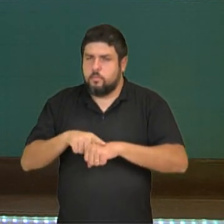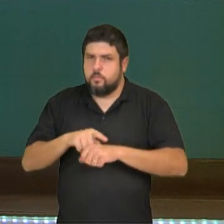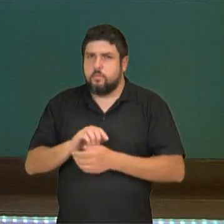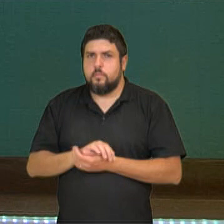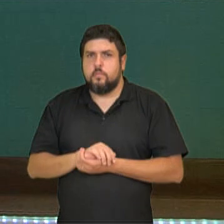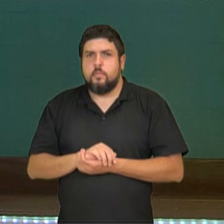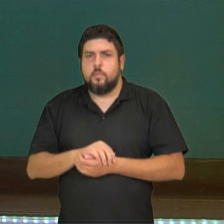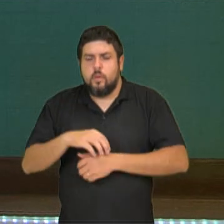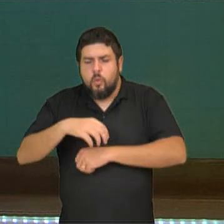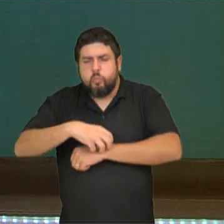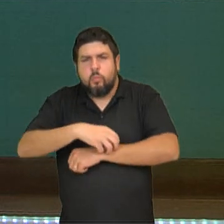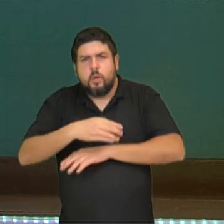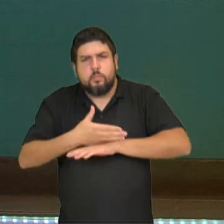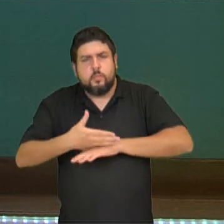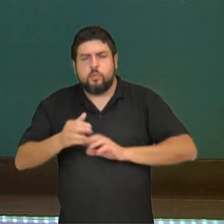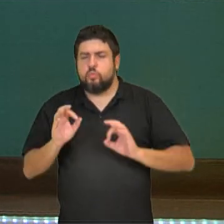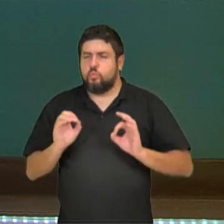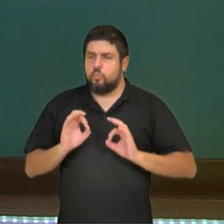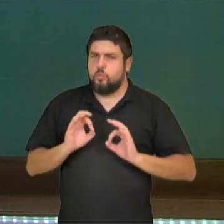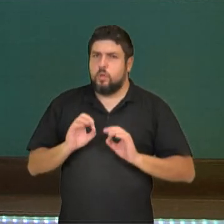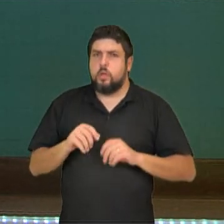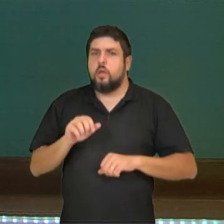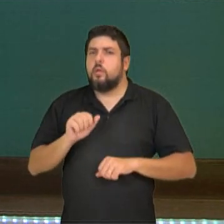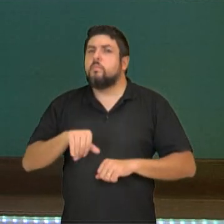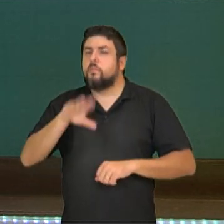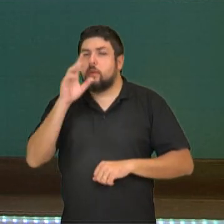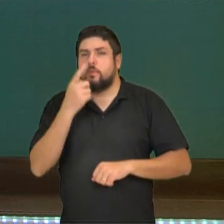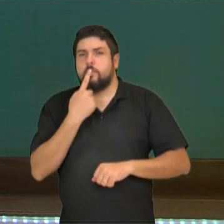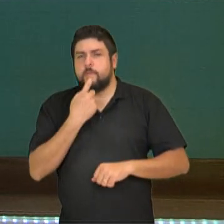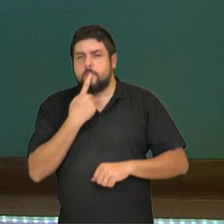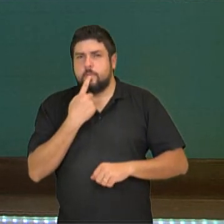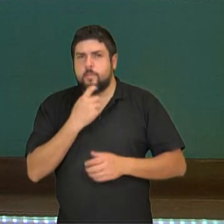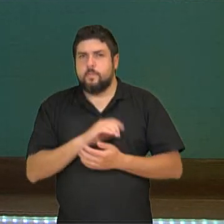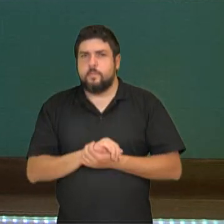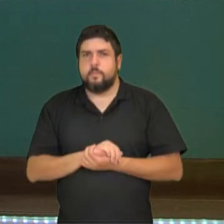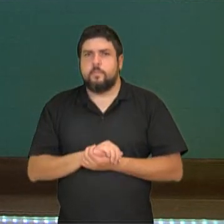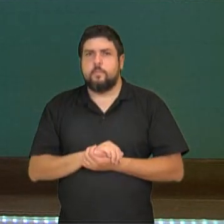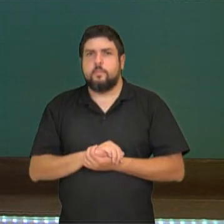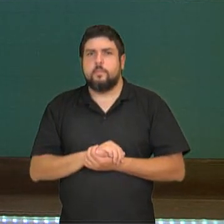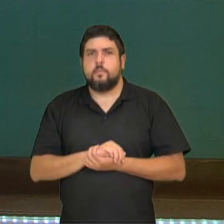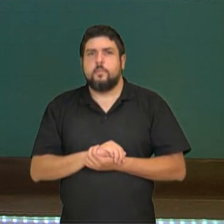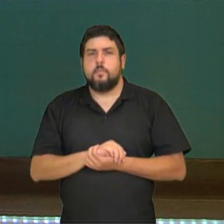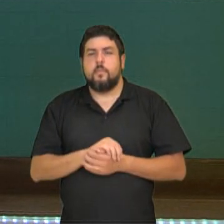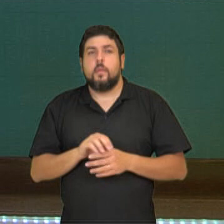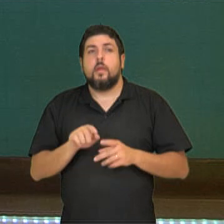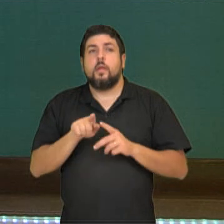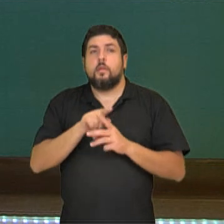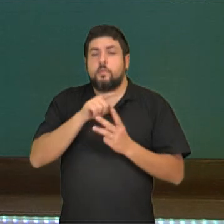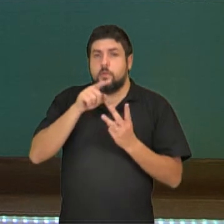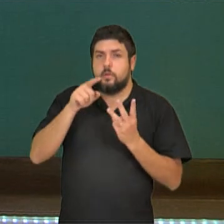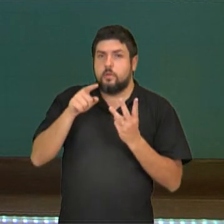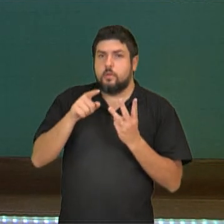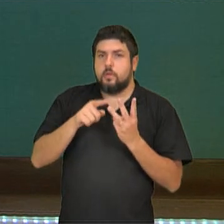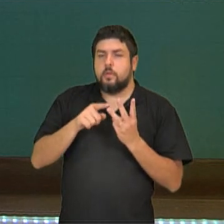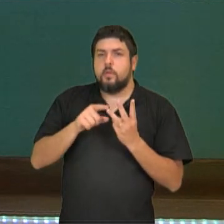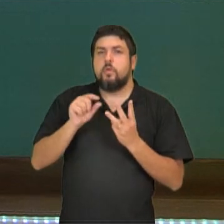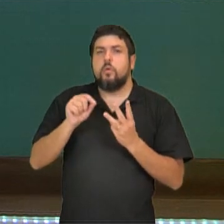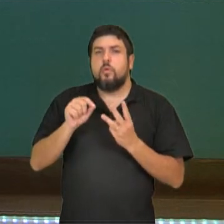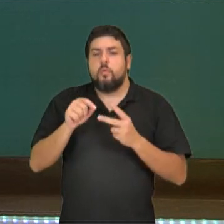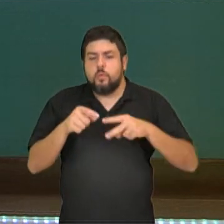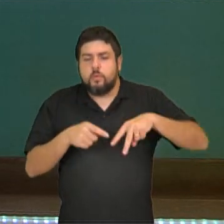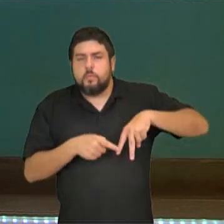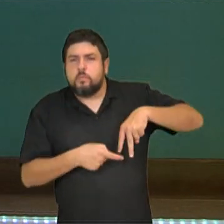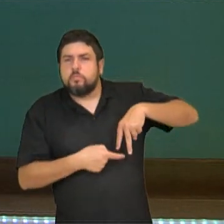manchas brancas, em si mais avermelhadas. E na última também um exemplo ali, micose na virilha.